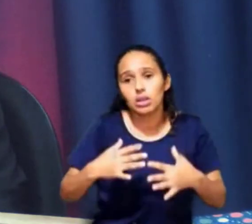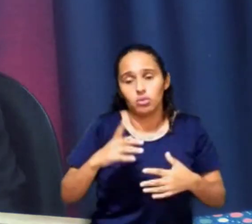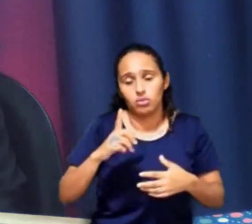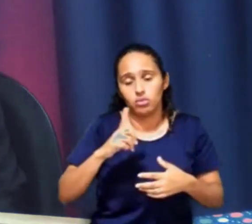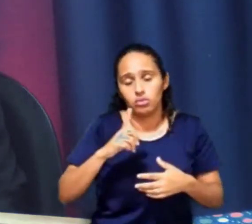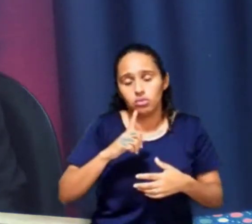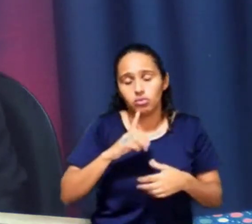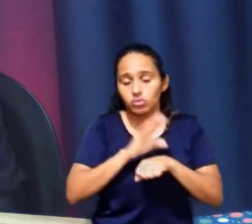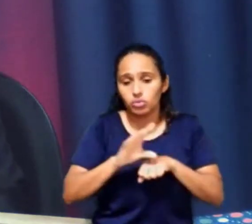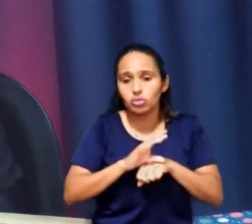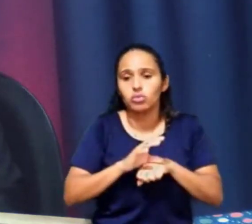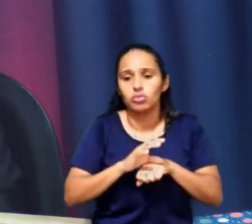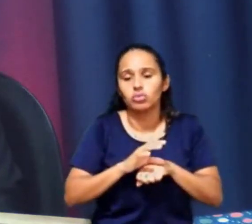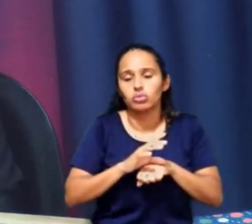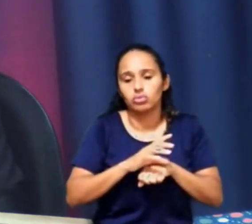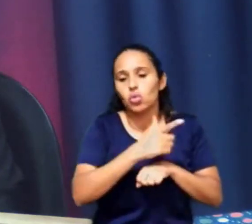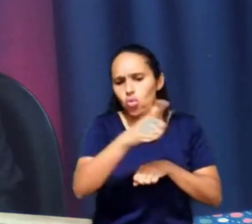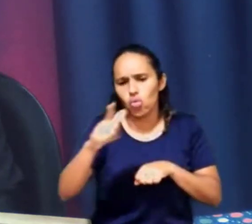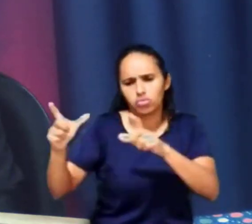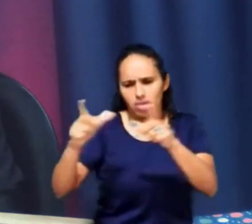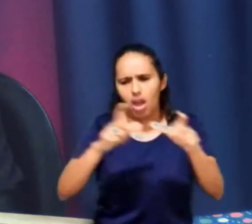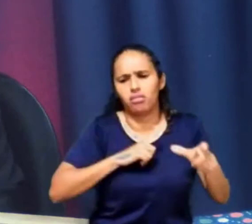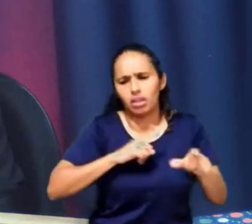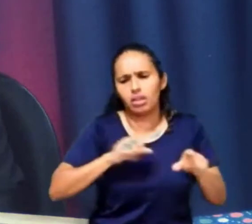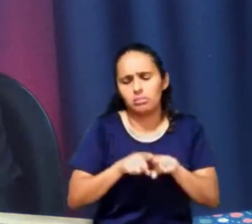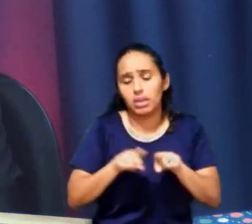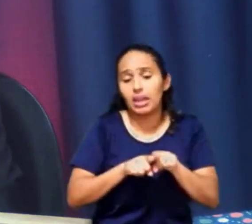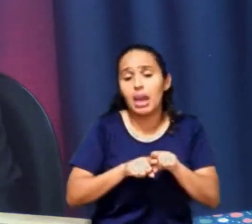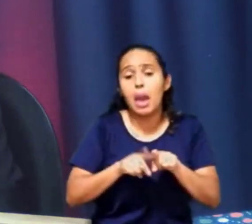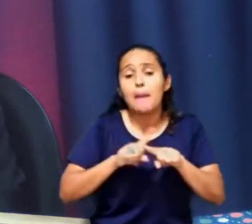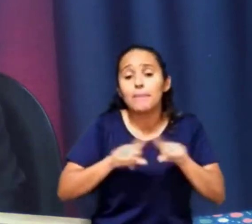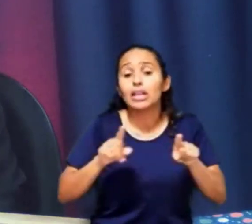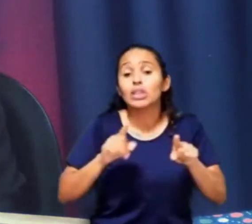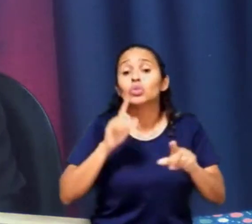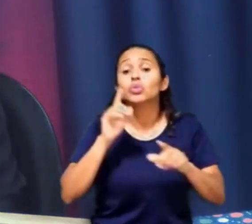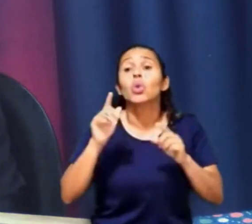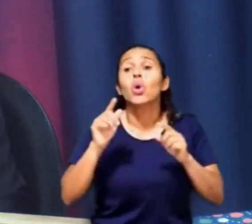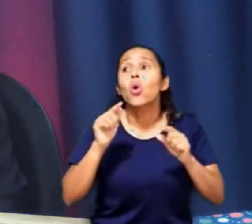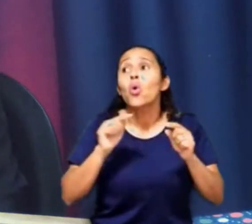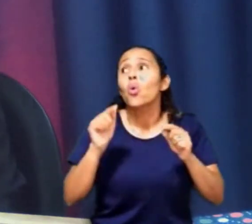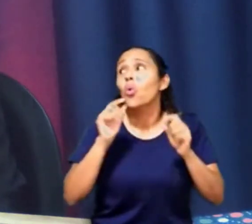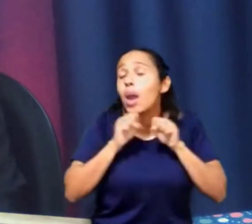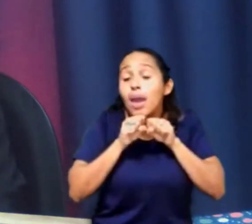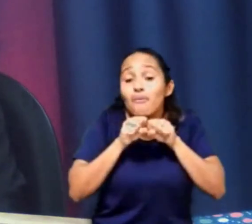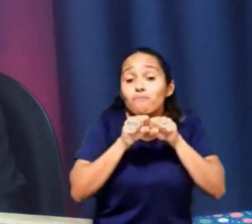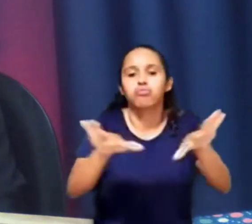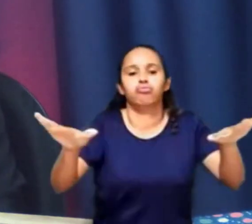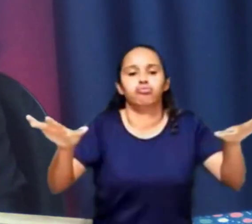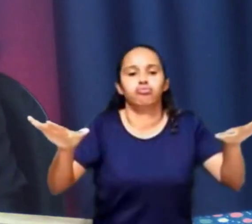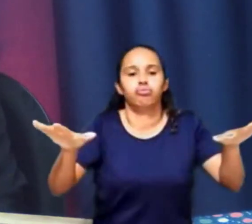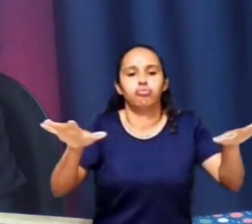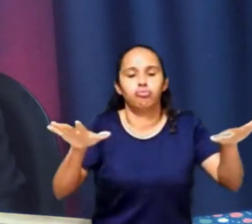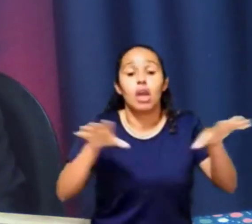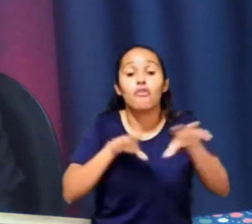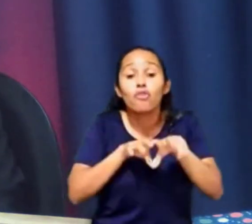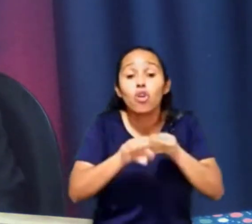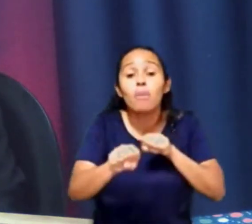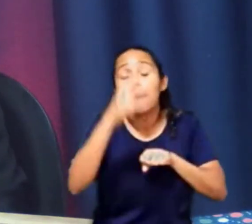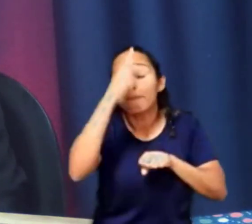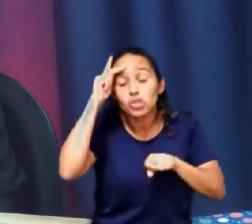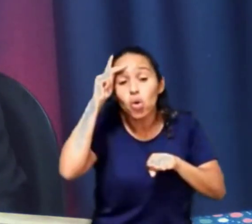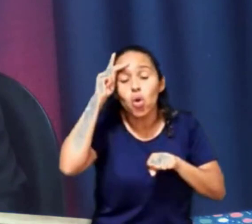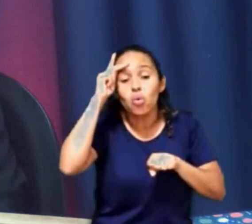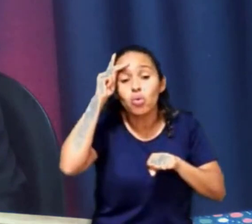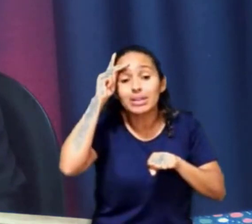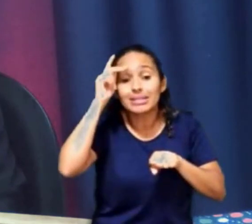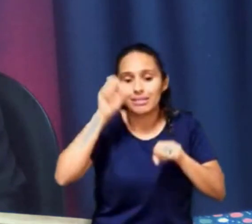maior objetivo é formar multiplicador. É importante. É esse o objetivo, ao ponto de a Selma pode me corrigir,